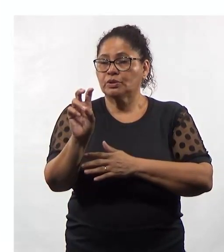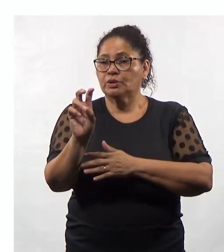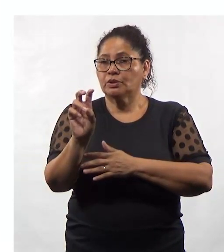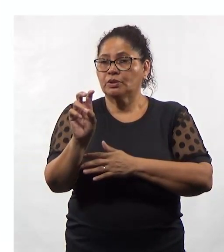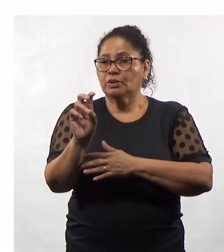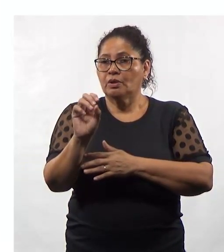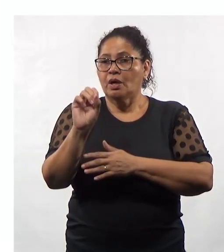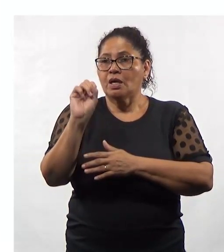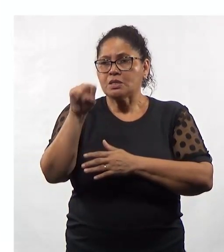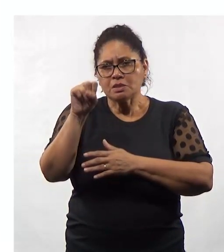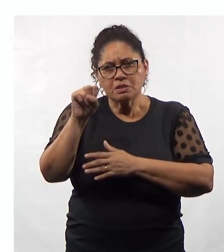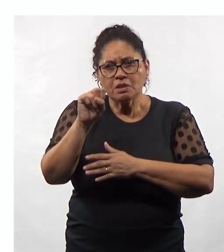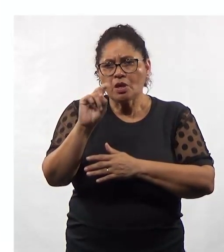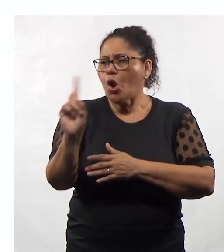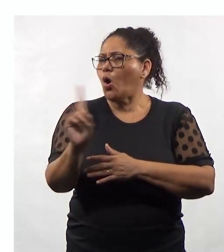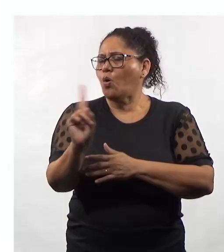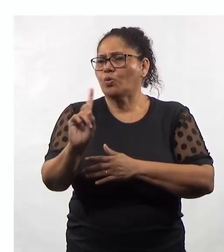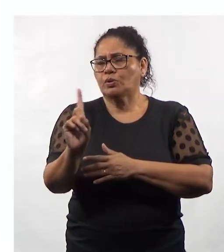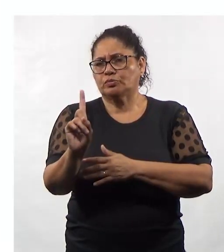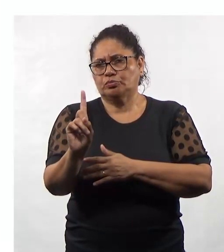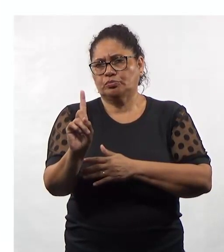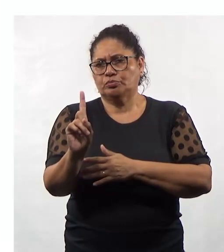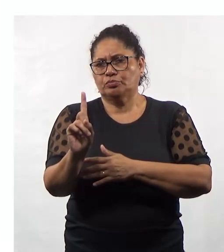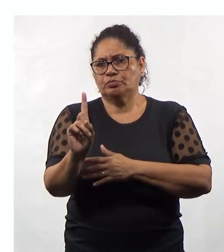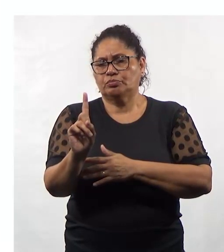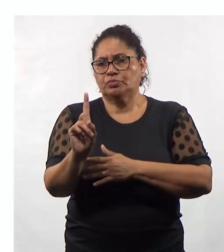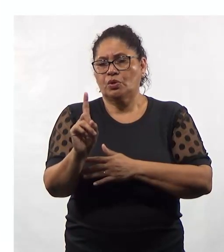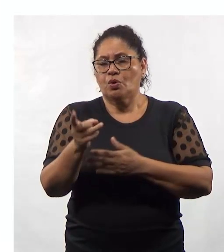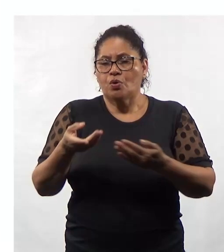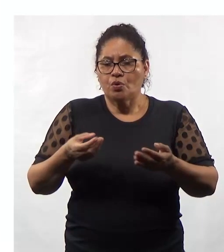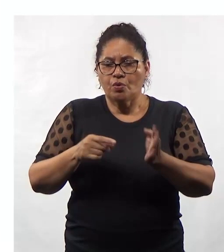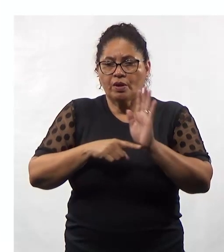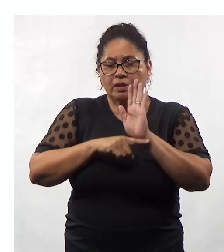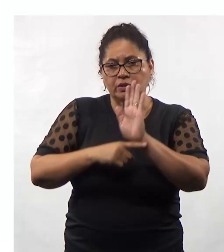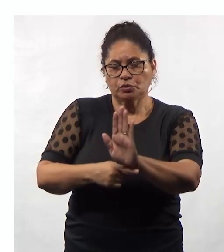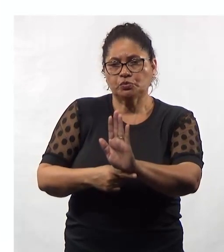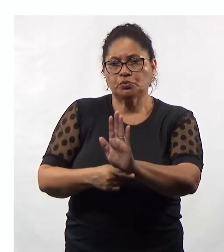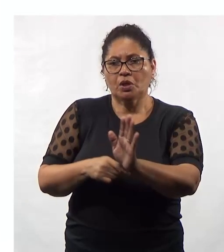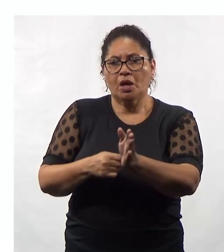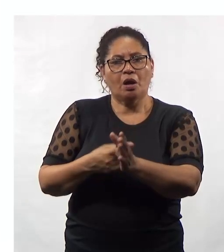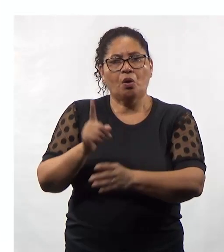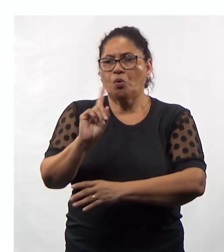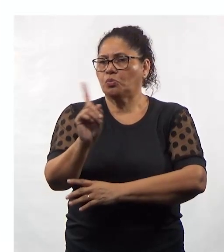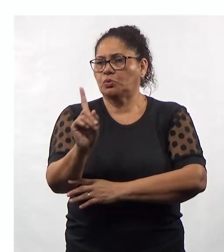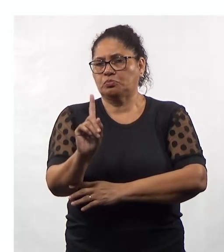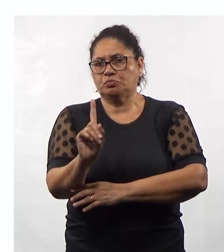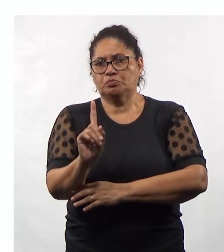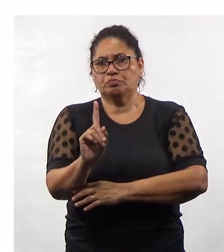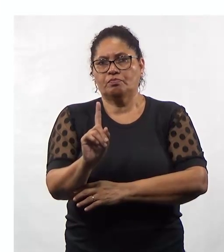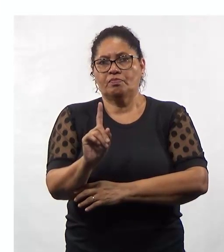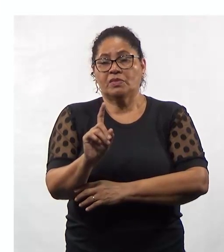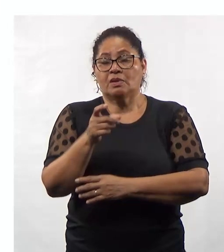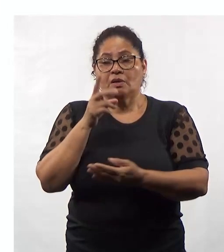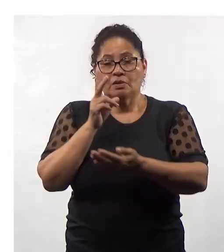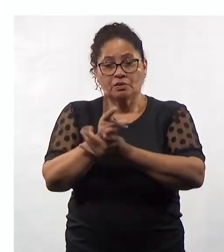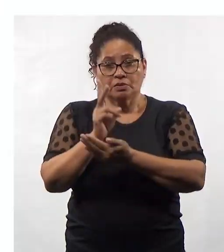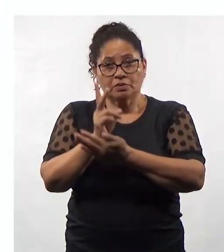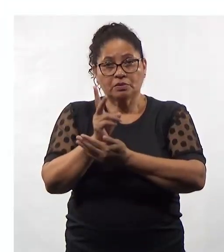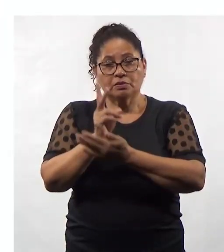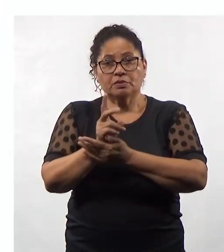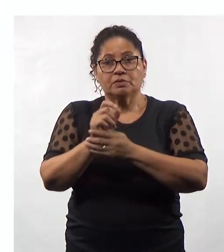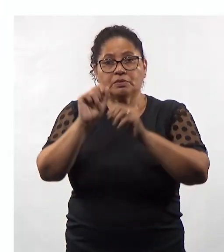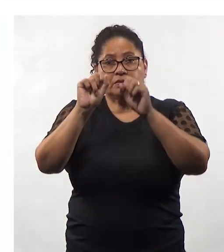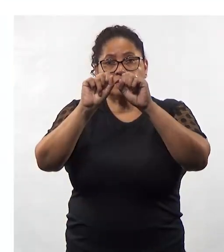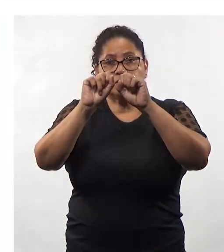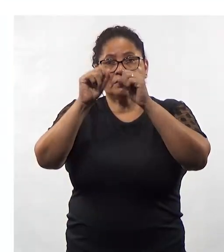ela é sim ou ela é não, né? Ou ela contribui ou não contribui. E aí, seguindo a